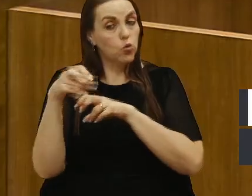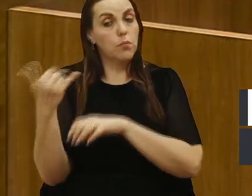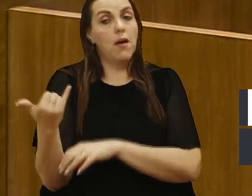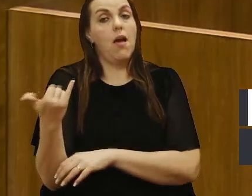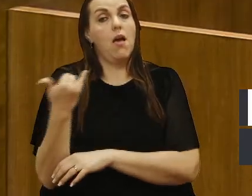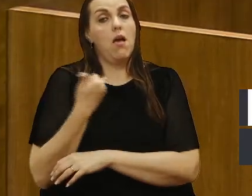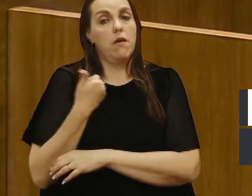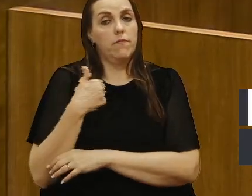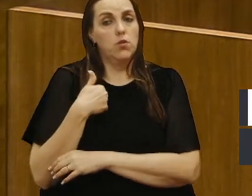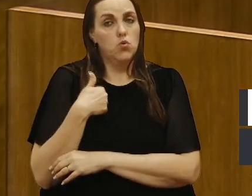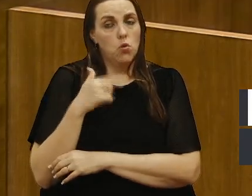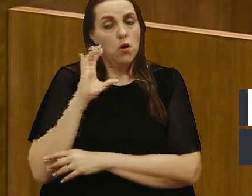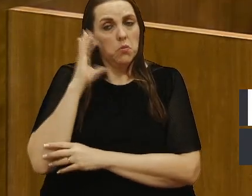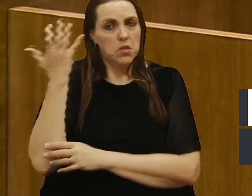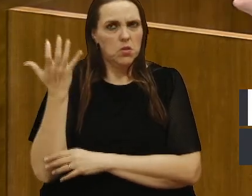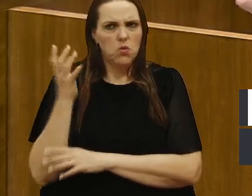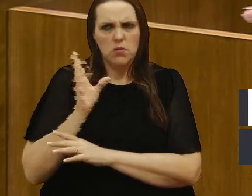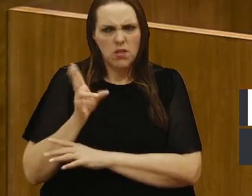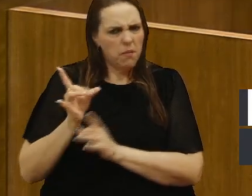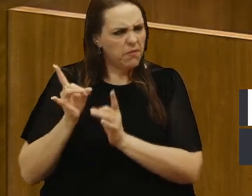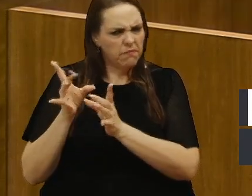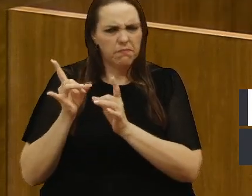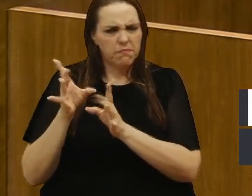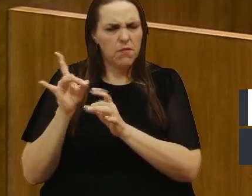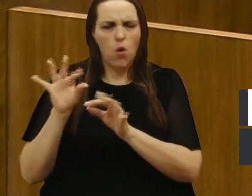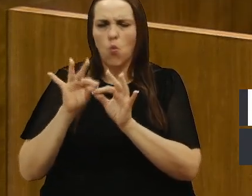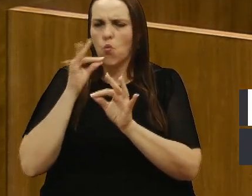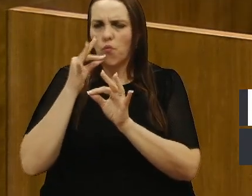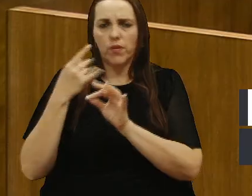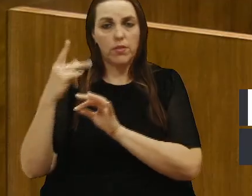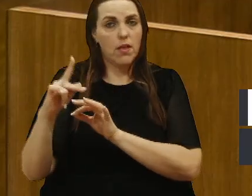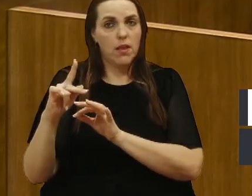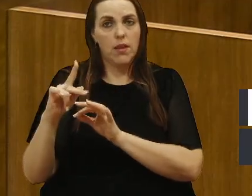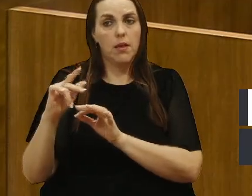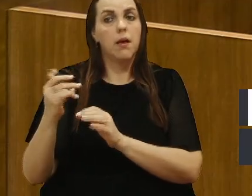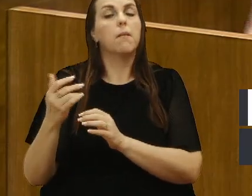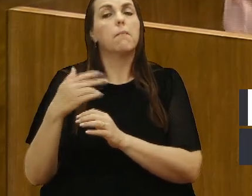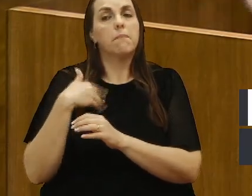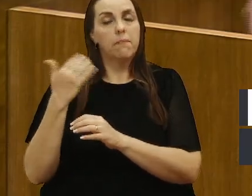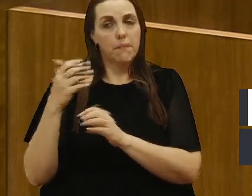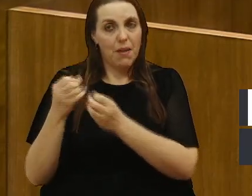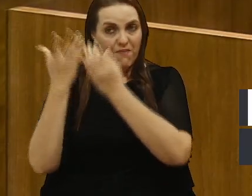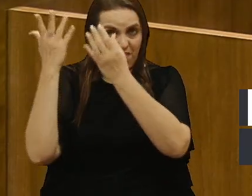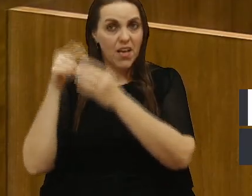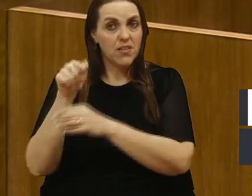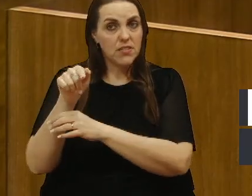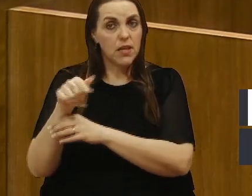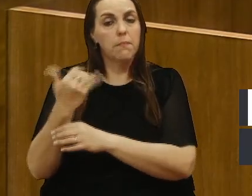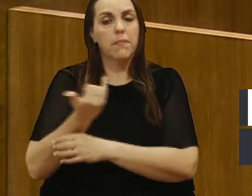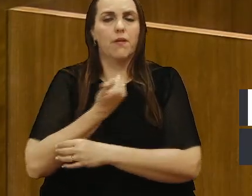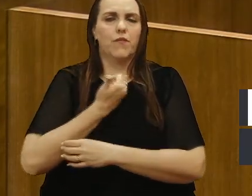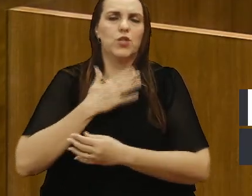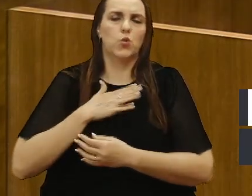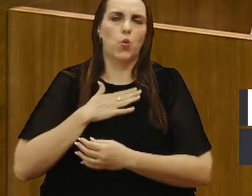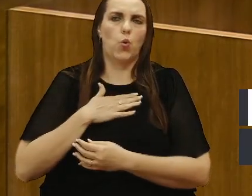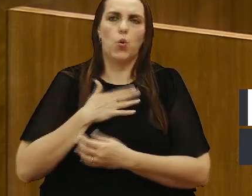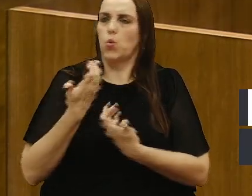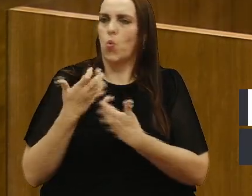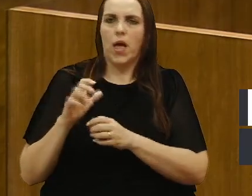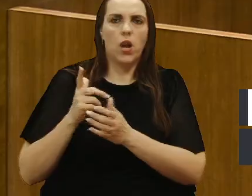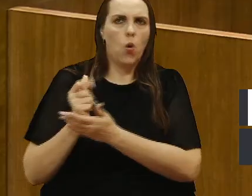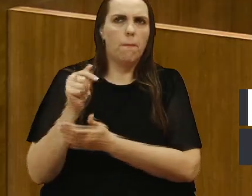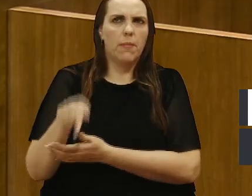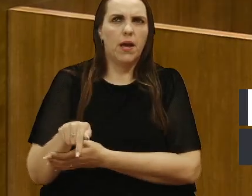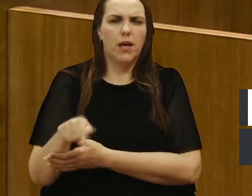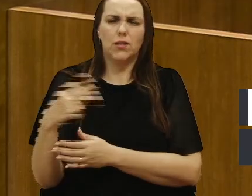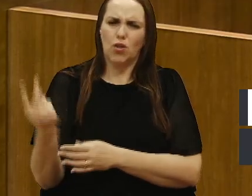vendeu a sua uva para a festa da uva, me informou. Então, o que está acontecendo? A gente não valoriza